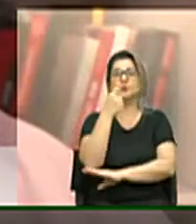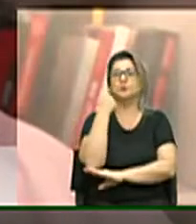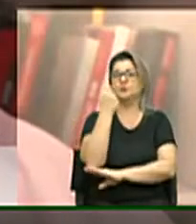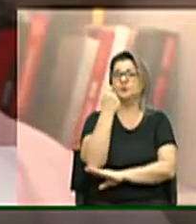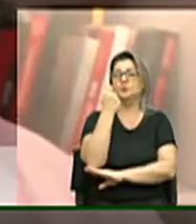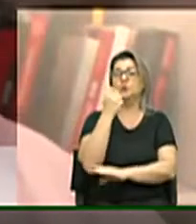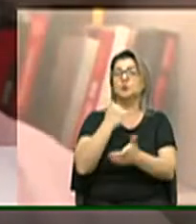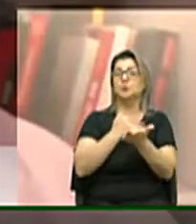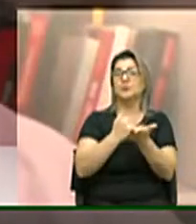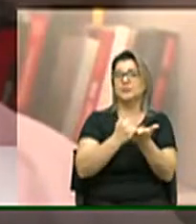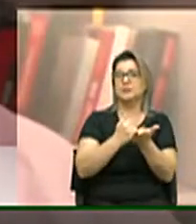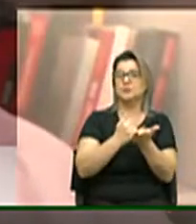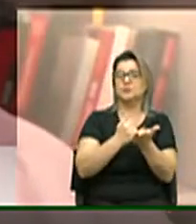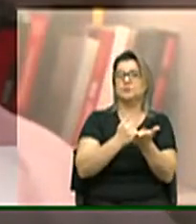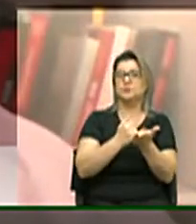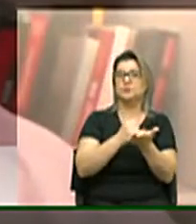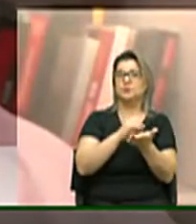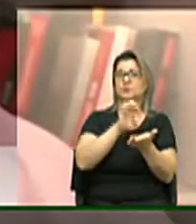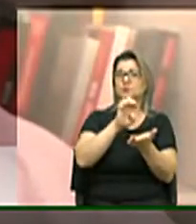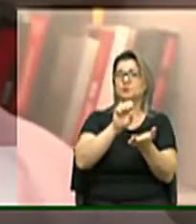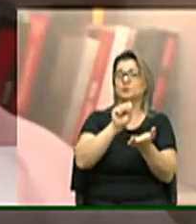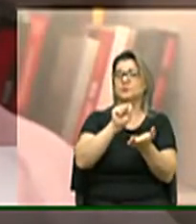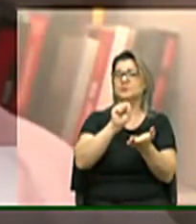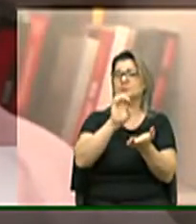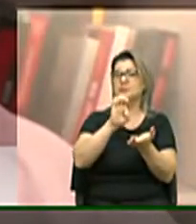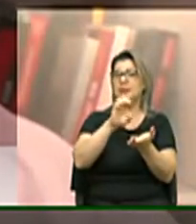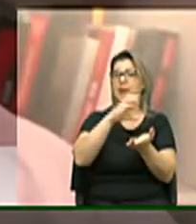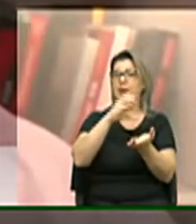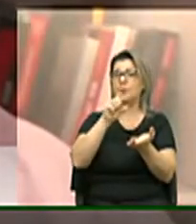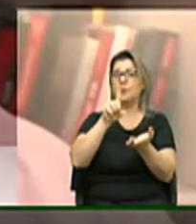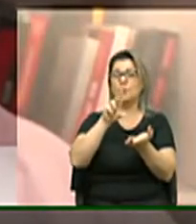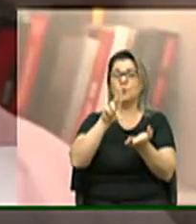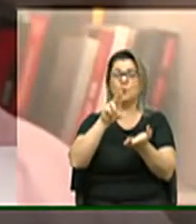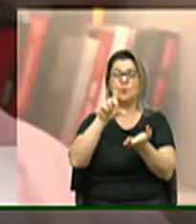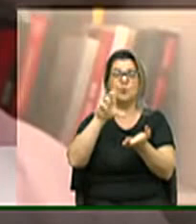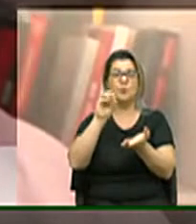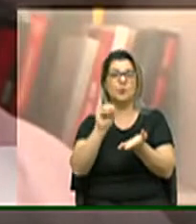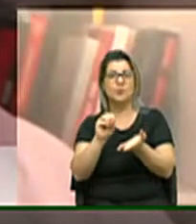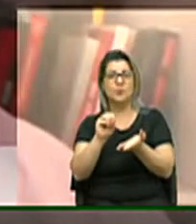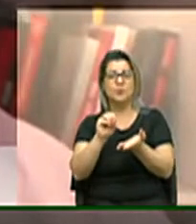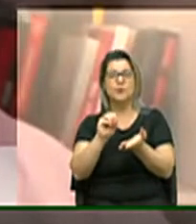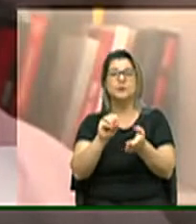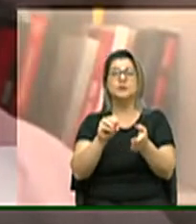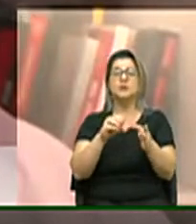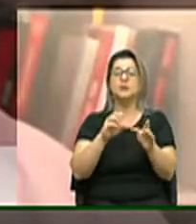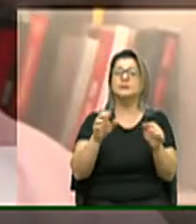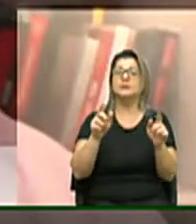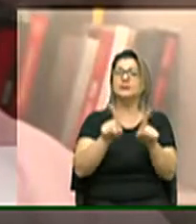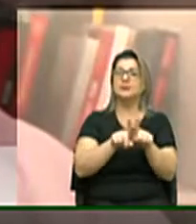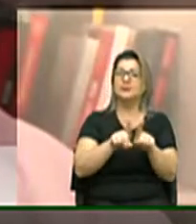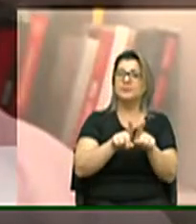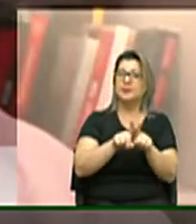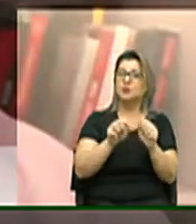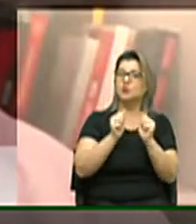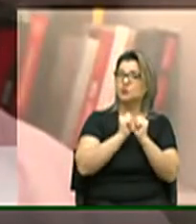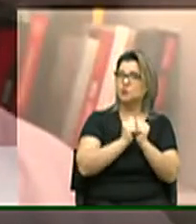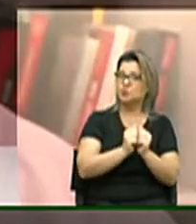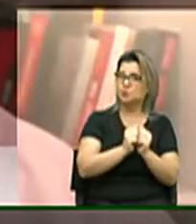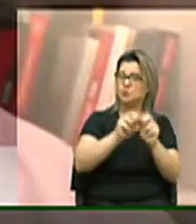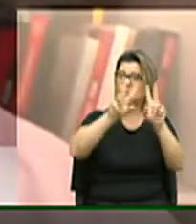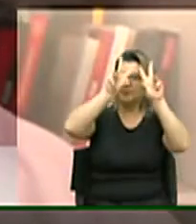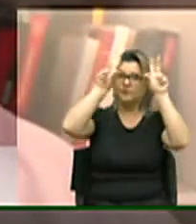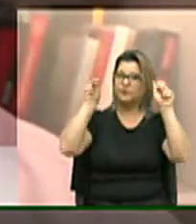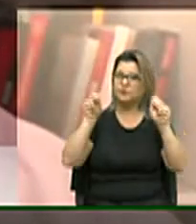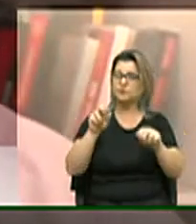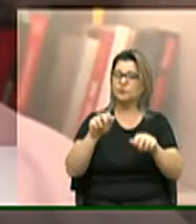do século, em função de uma articulação que teve entre prefeitura, governo do Estado, a União, as universidades,